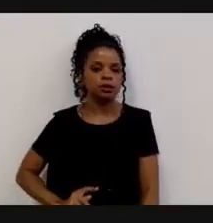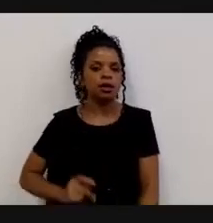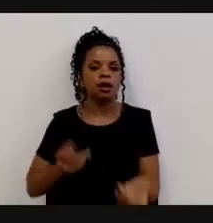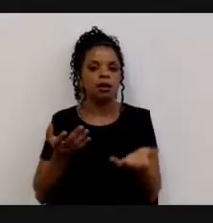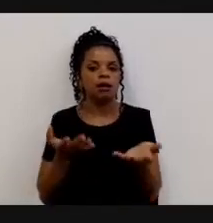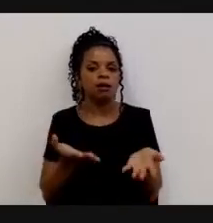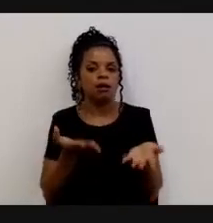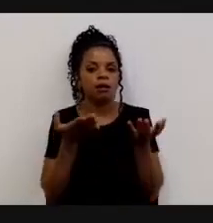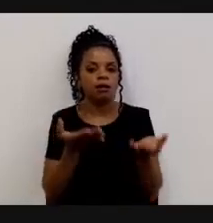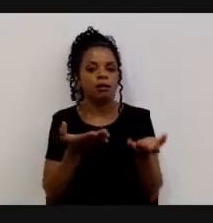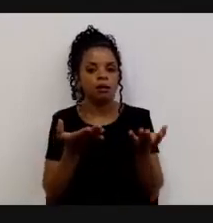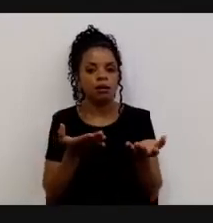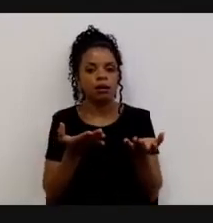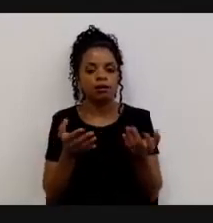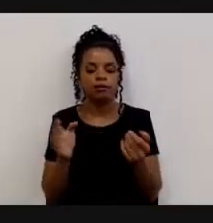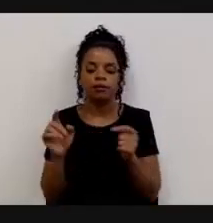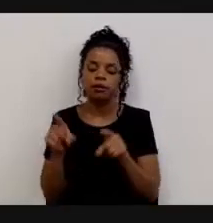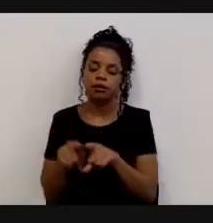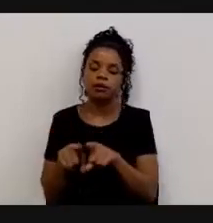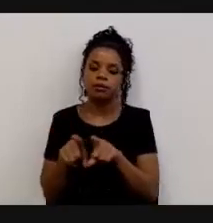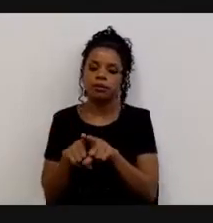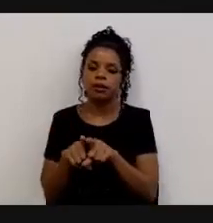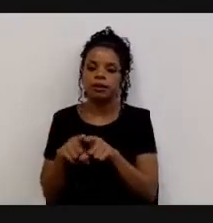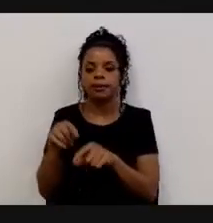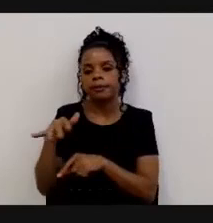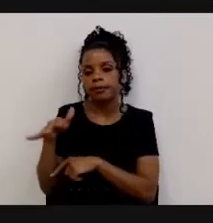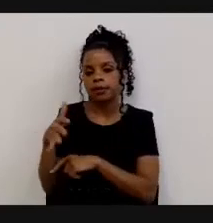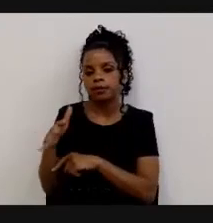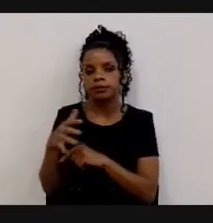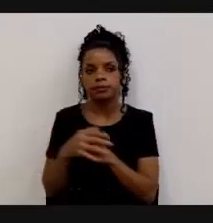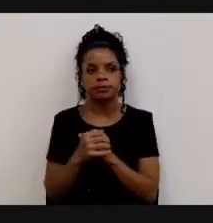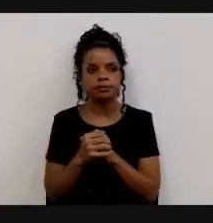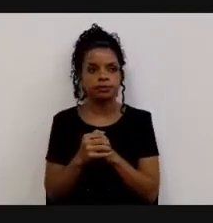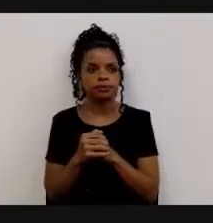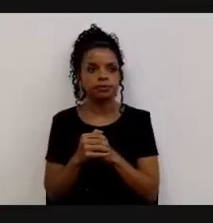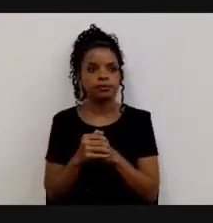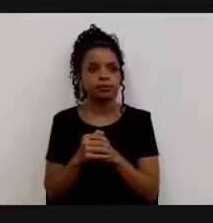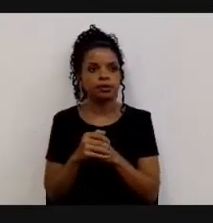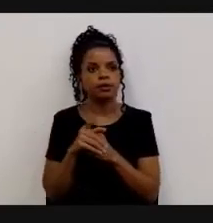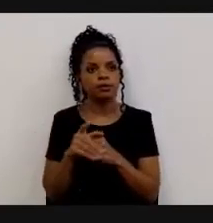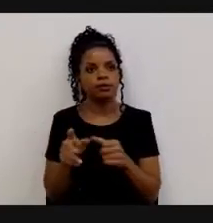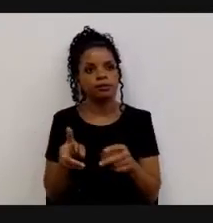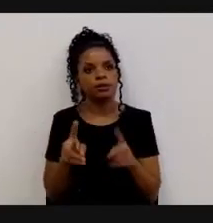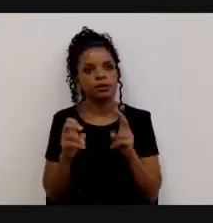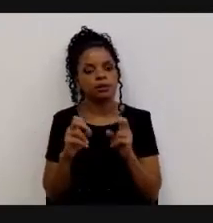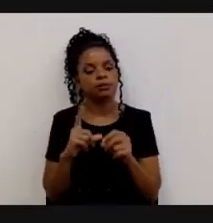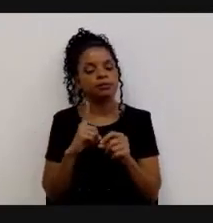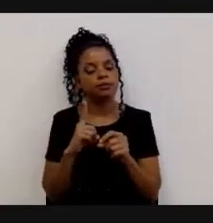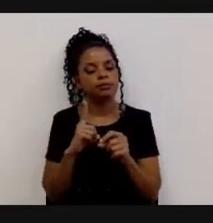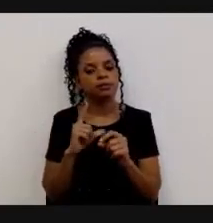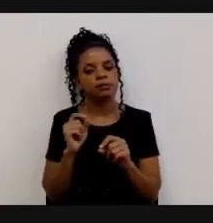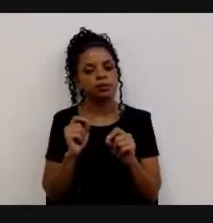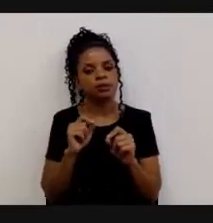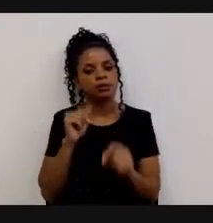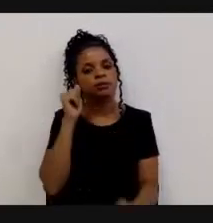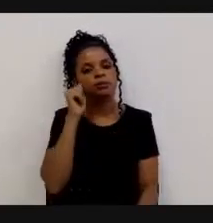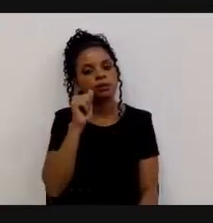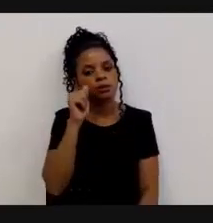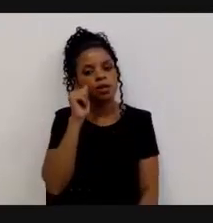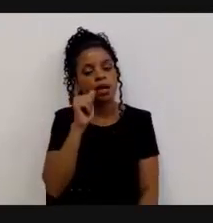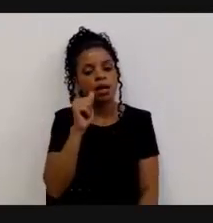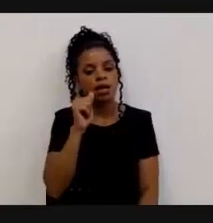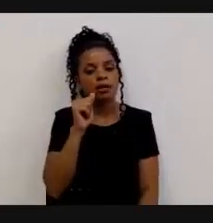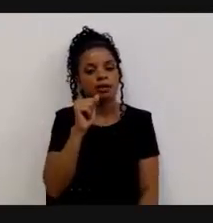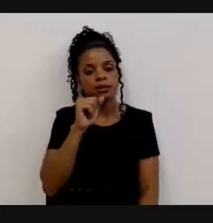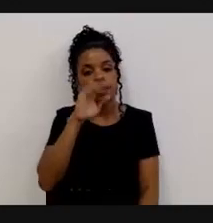policies. E só aqui já dá para ter uma visão geral de que as mulheres exercem mais